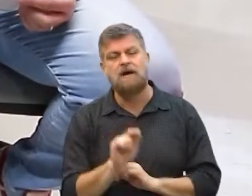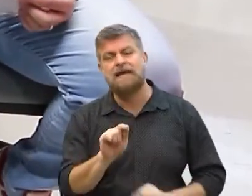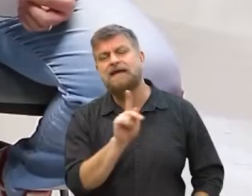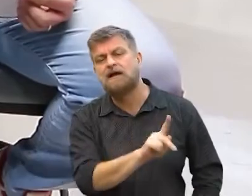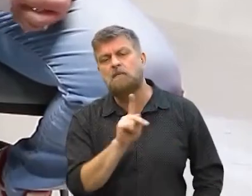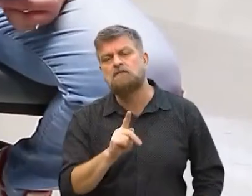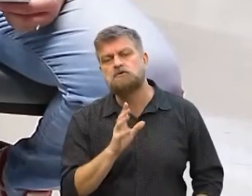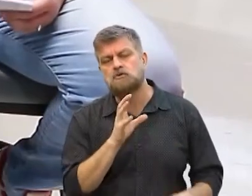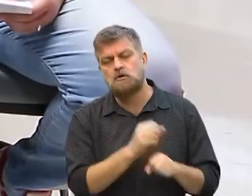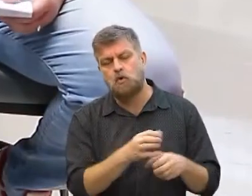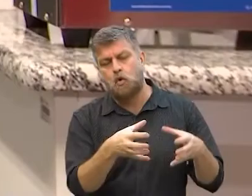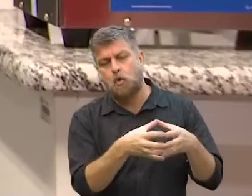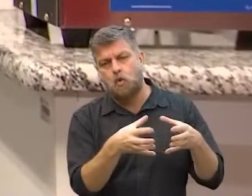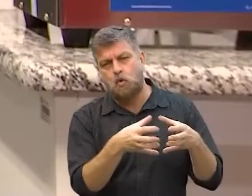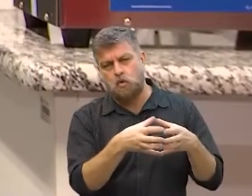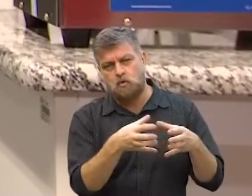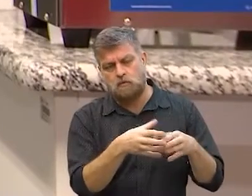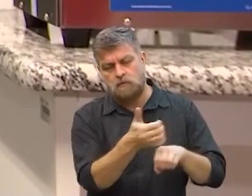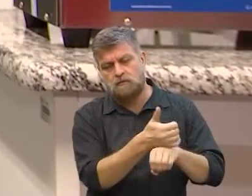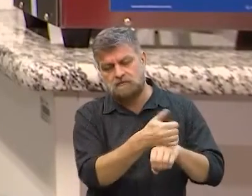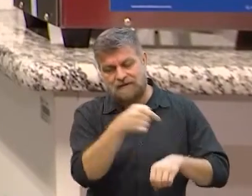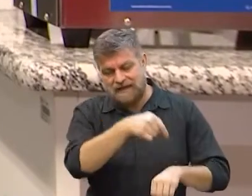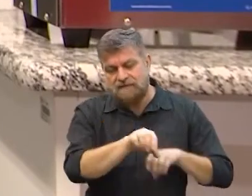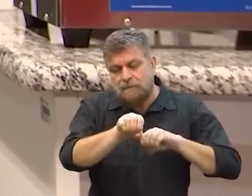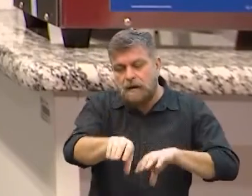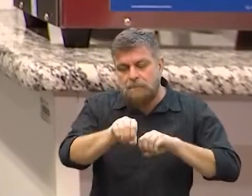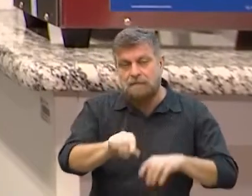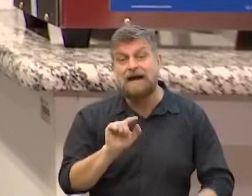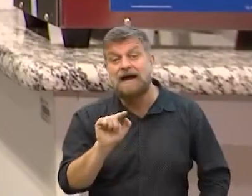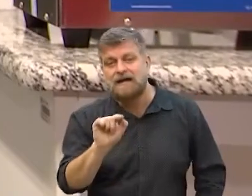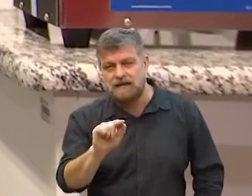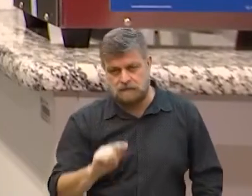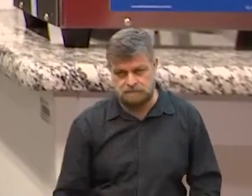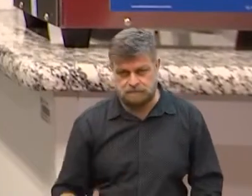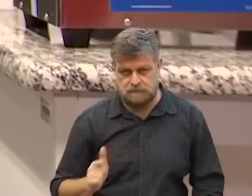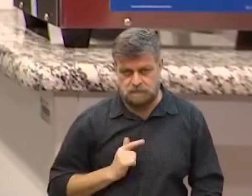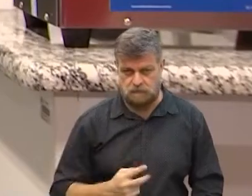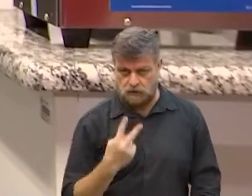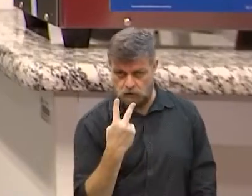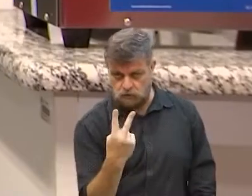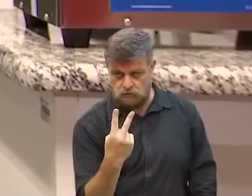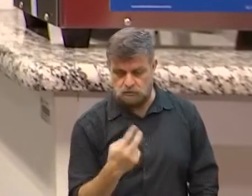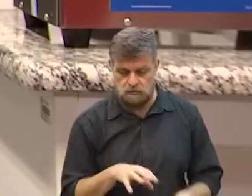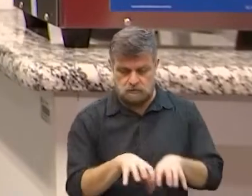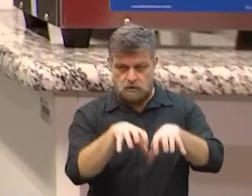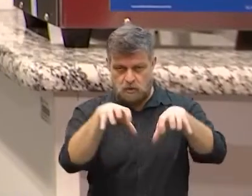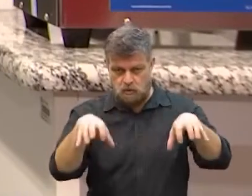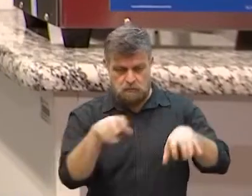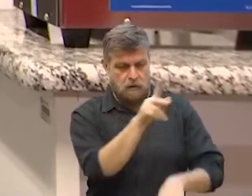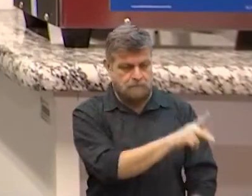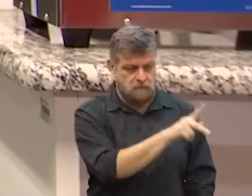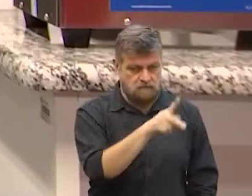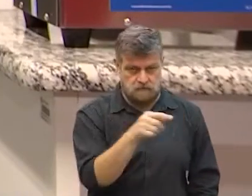aqui da escola? Então, corpo docente, nós temos, assim, 2 tipos de docentes, que a gente pode chamar. Nós